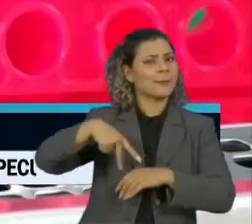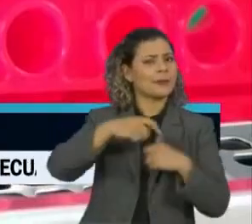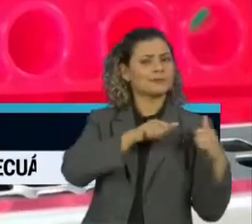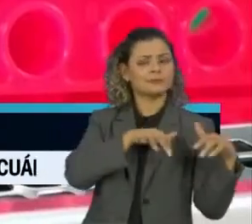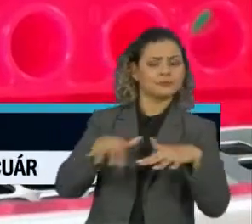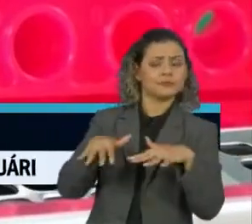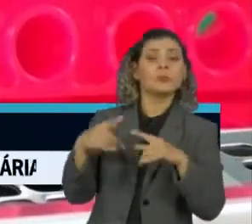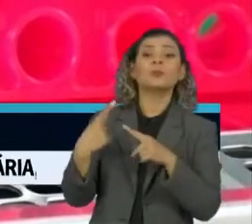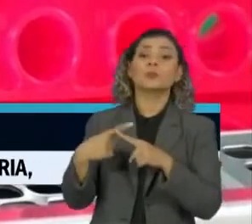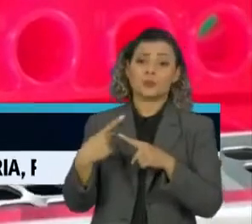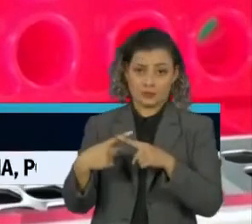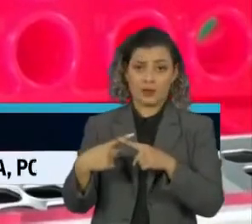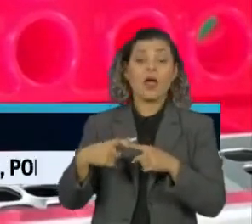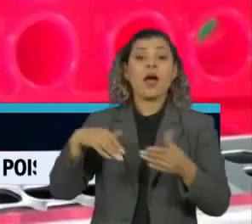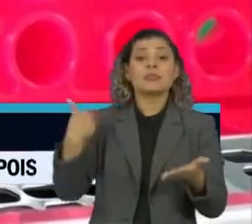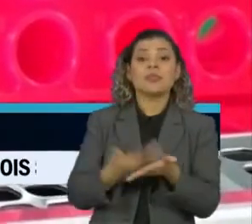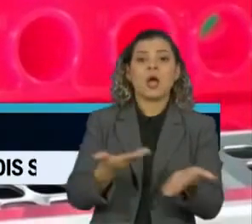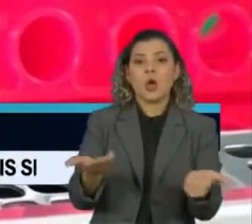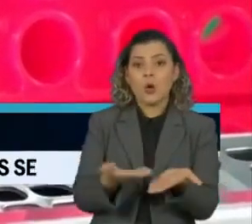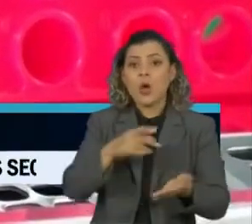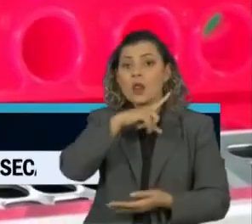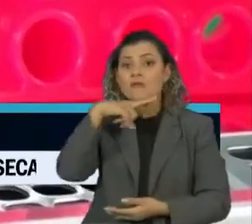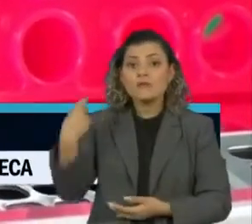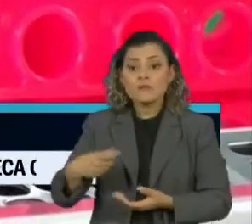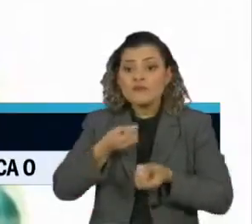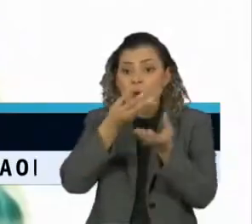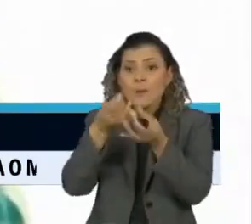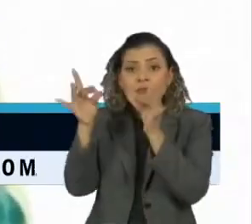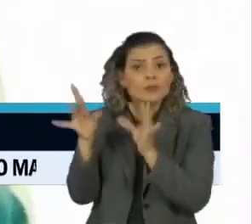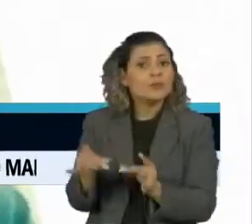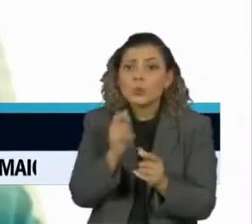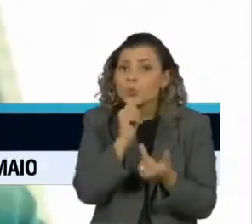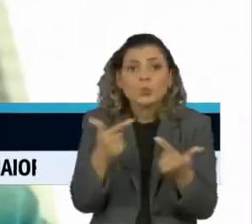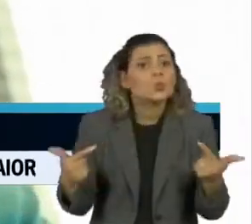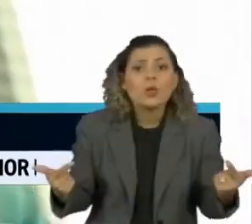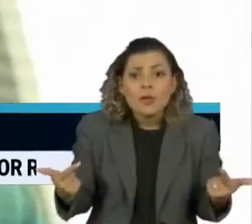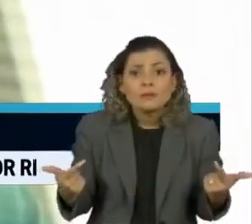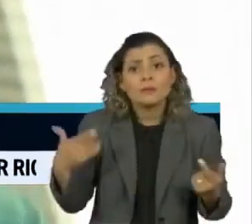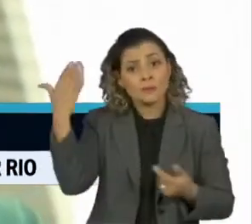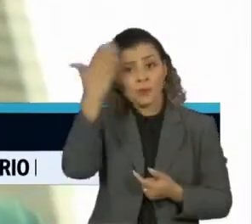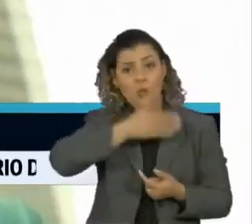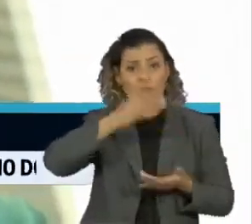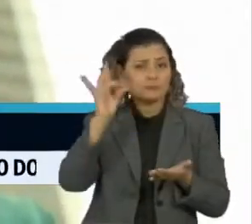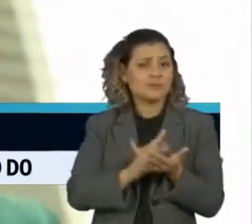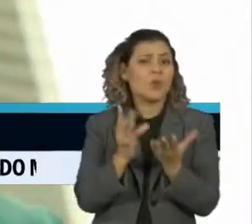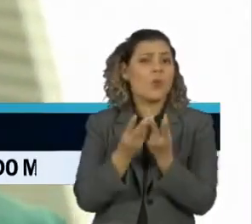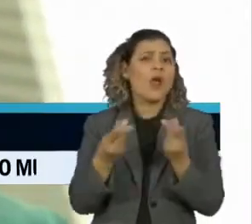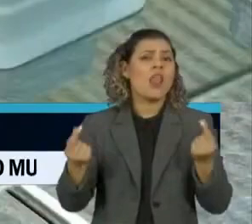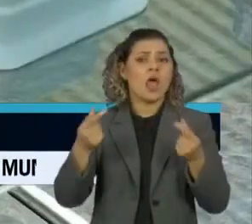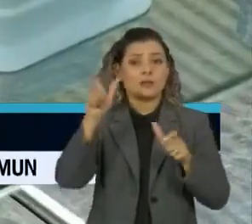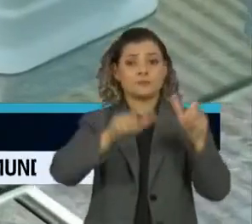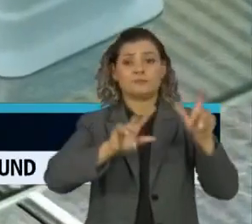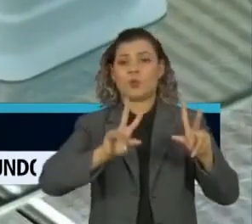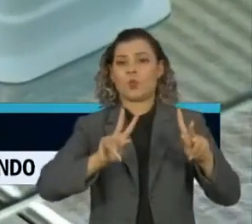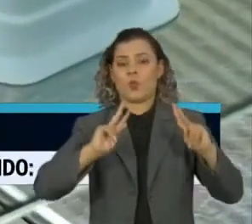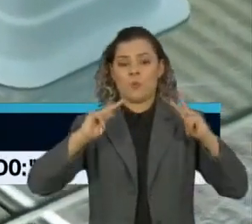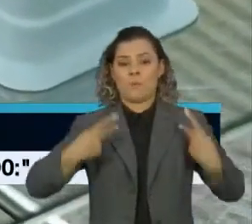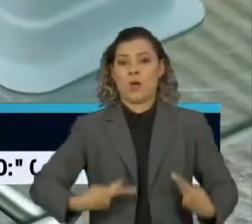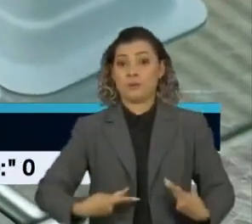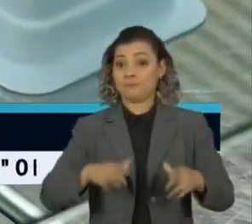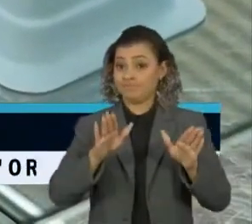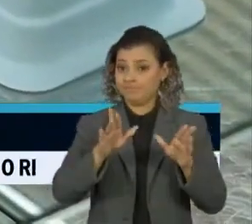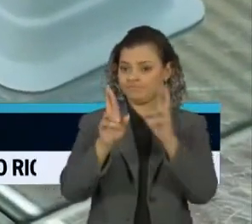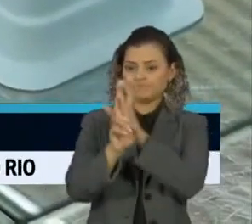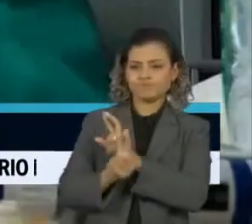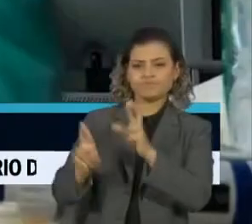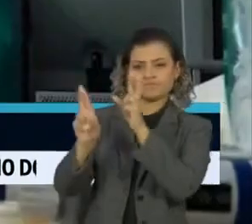porque Moscou, até agora, não divulgou as informações detalhadas que comprovem a eficácia em seres humanos. Autoridades